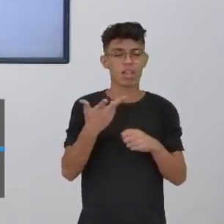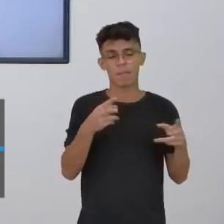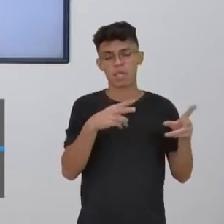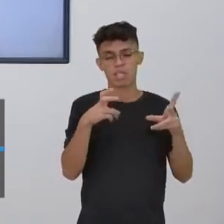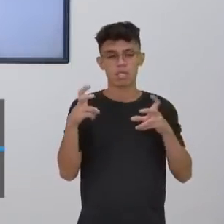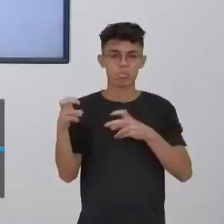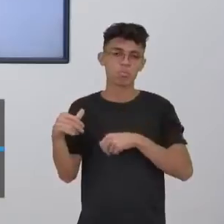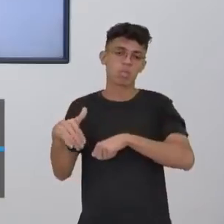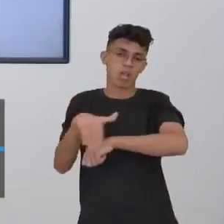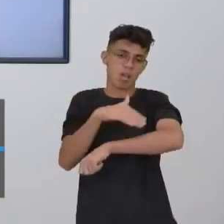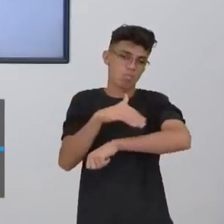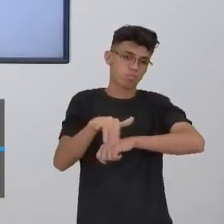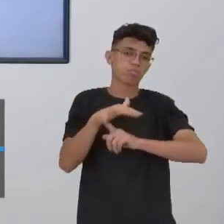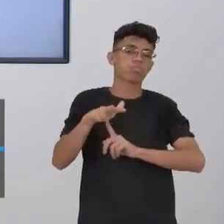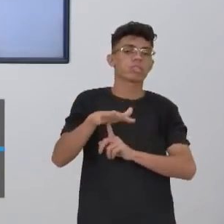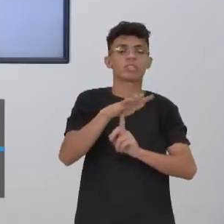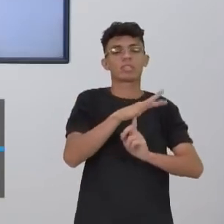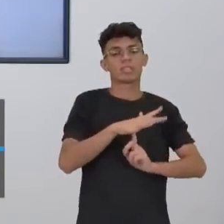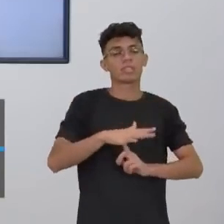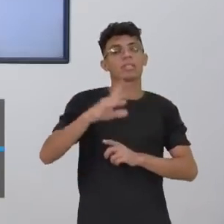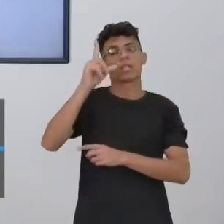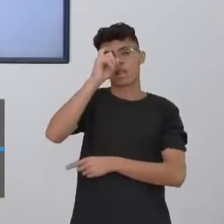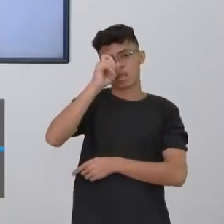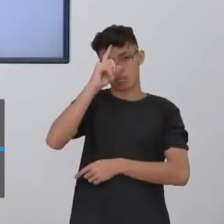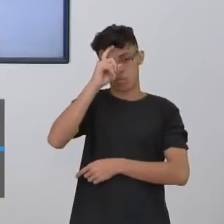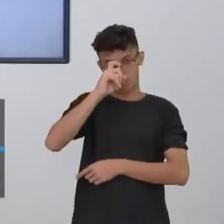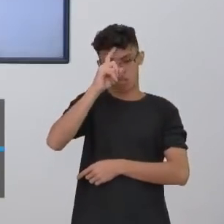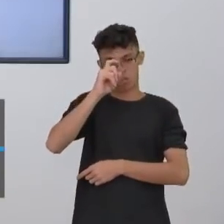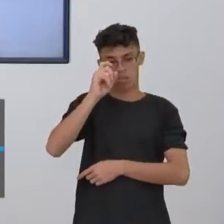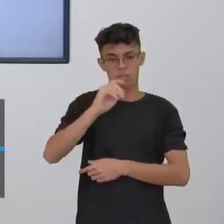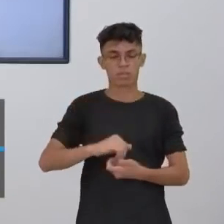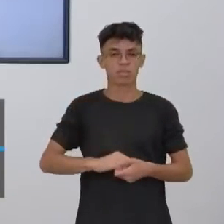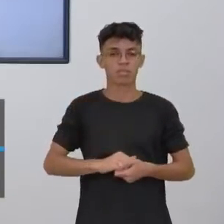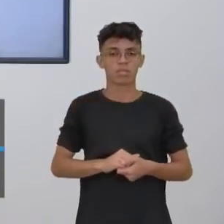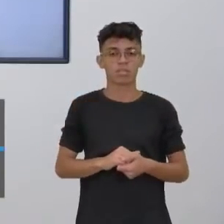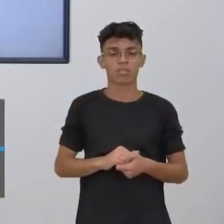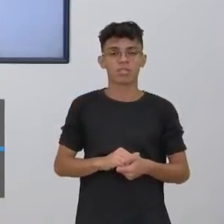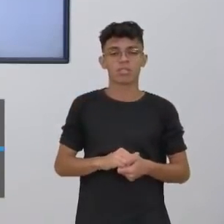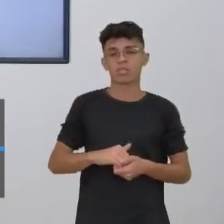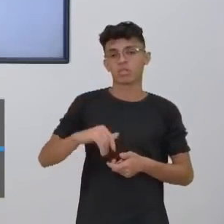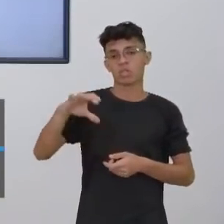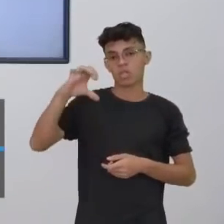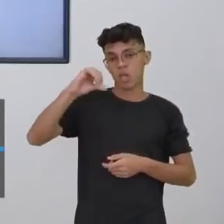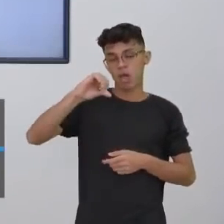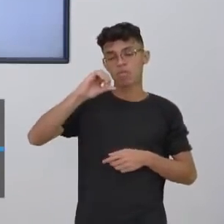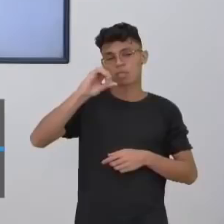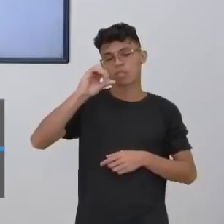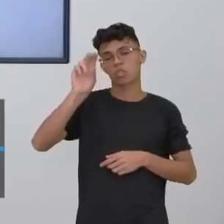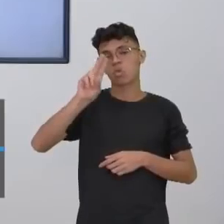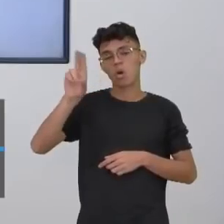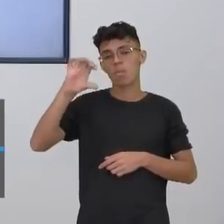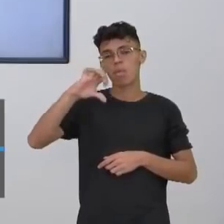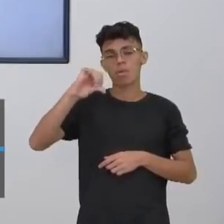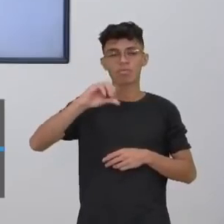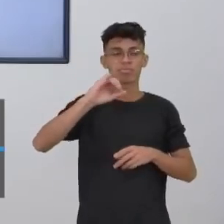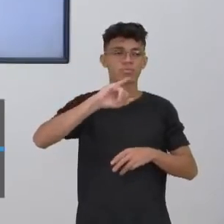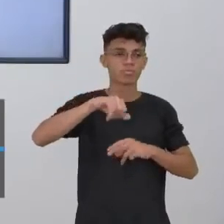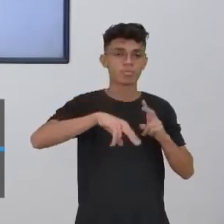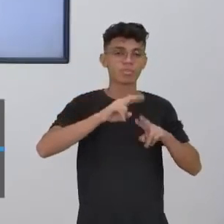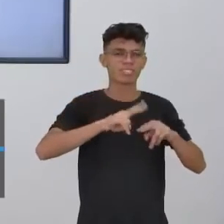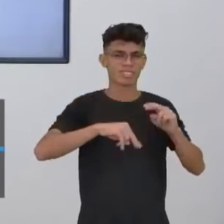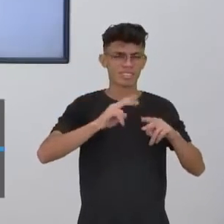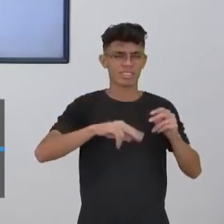ruas, praças, hospitais, com o nome 9 de julho. Mas vocês já repararam que alguma coisa aqui no estado de São Paulo com o